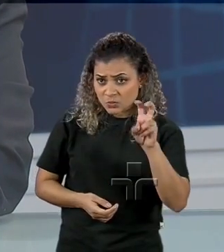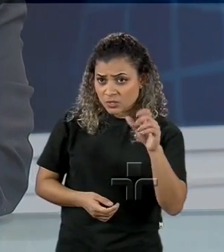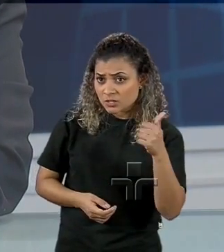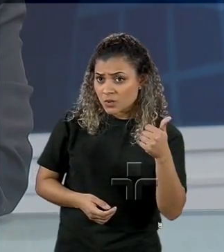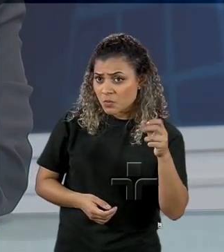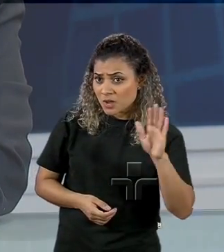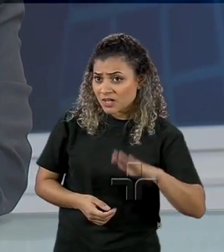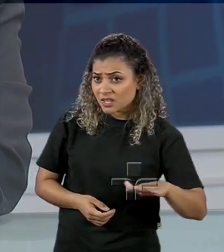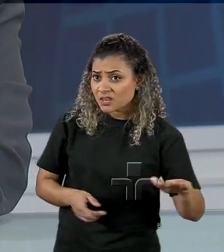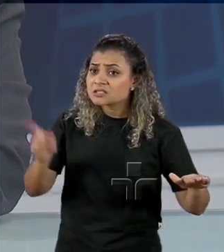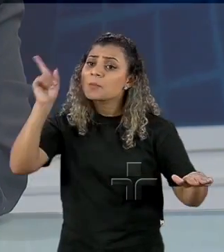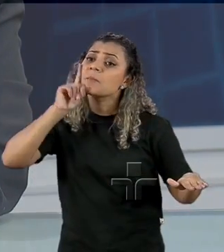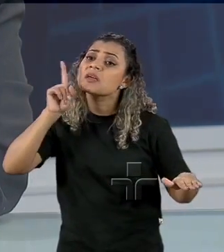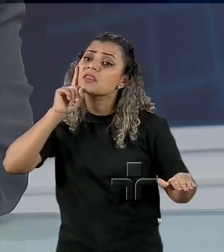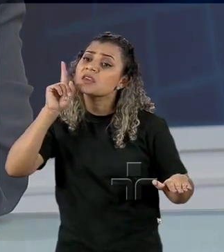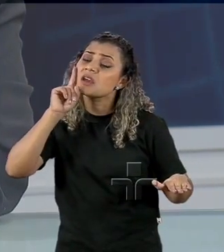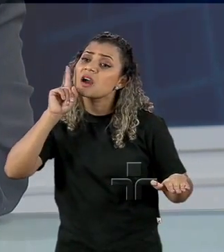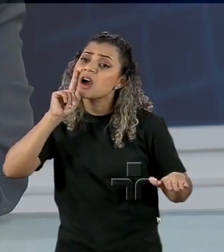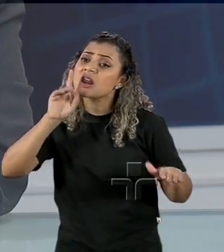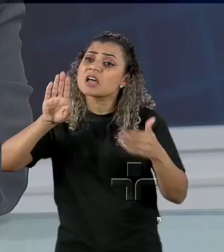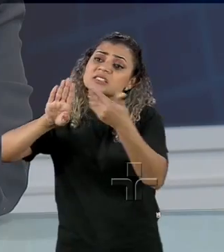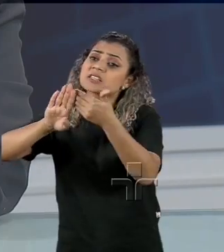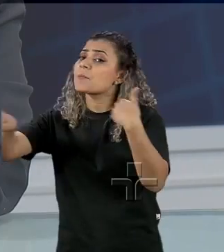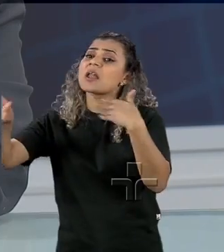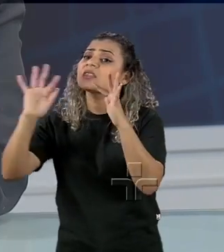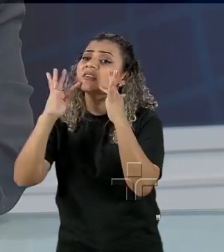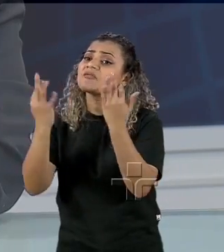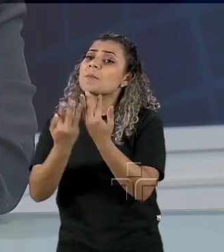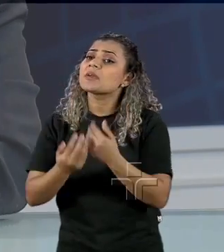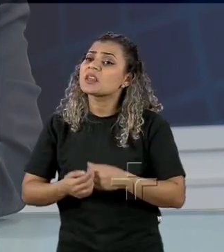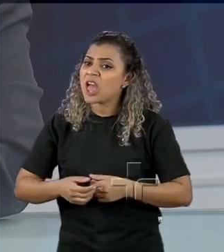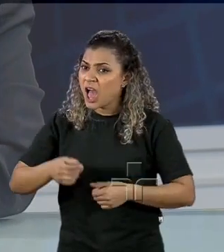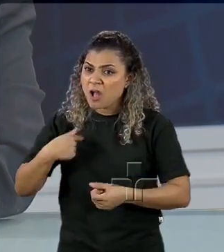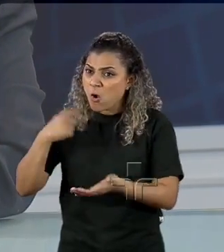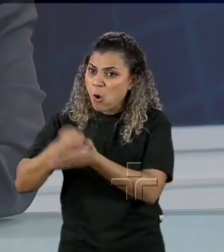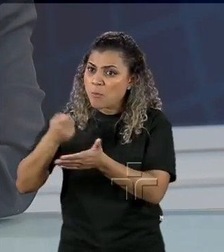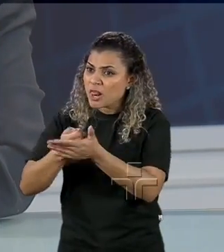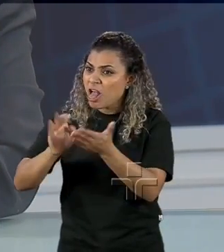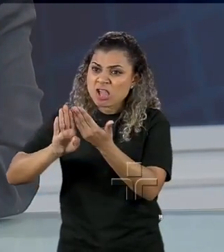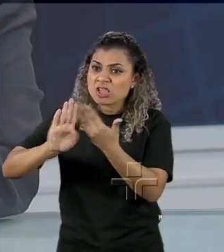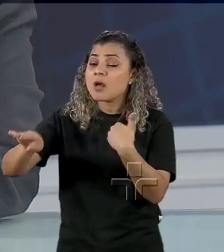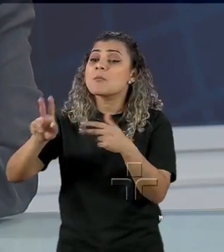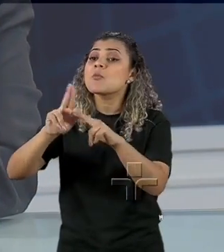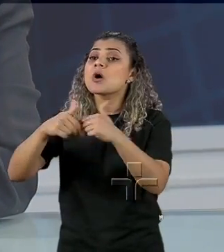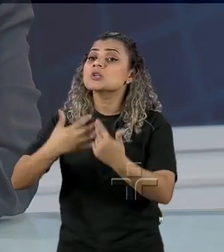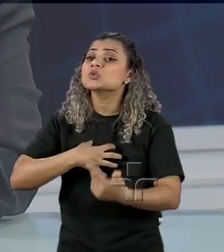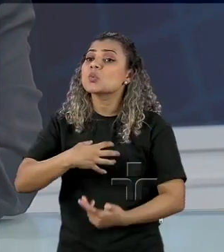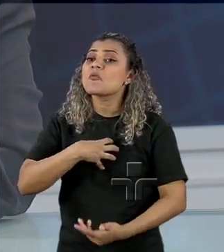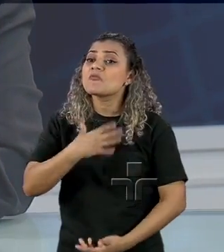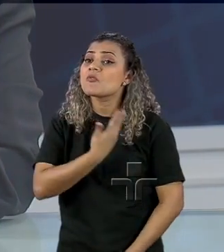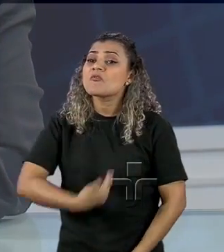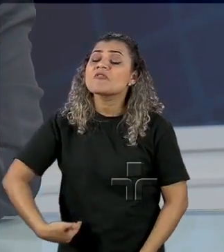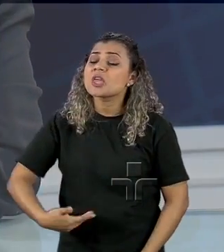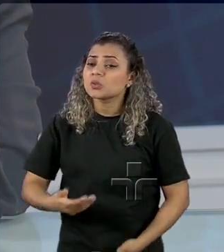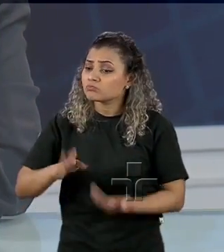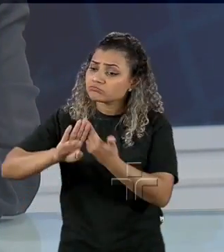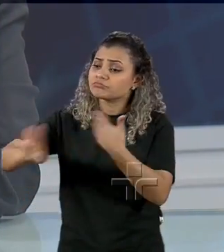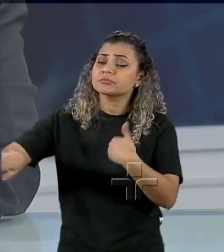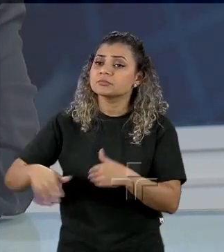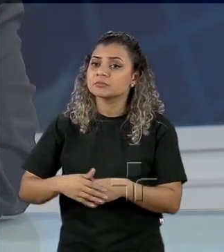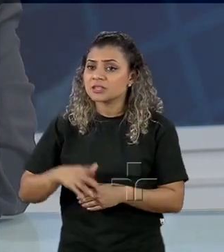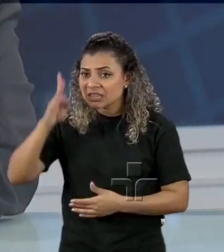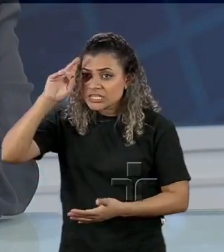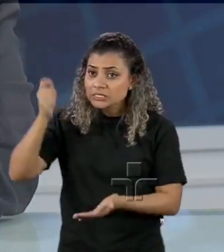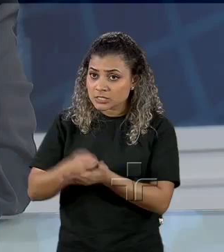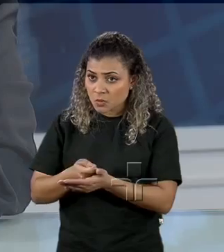crianças norte-americanas separadas dos seus pais à força por uma decisão do Estado, do poder público. Você acha que